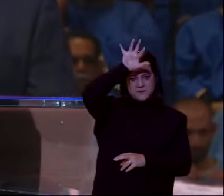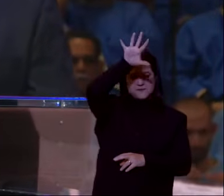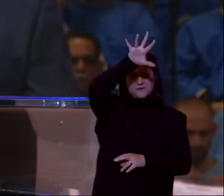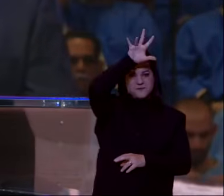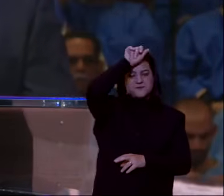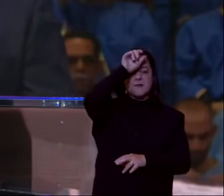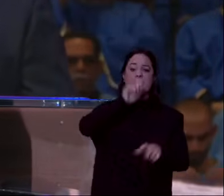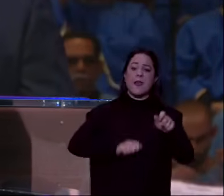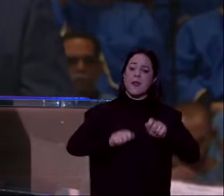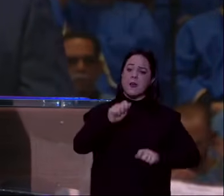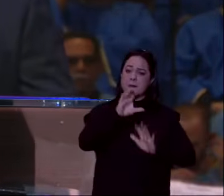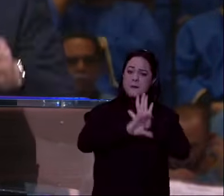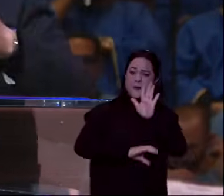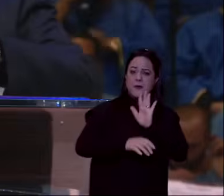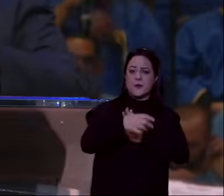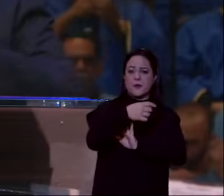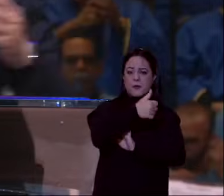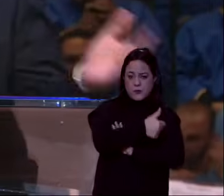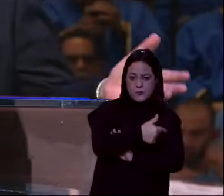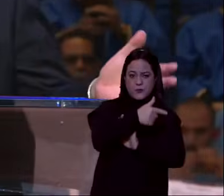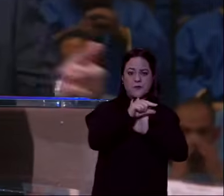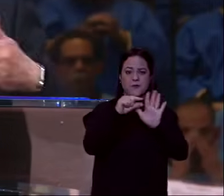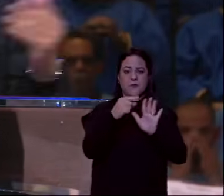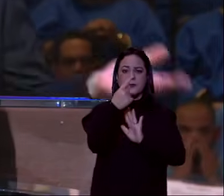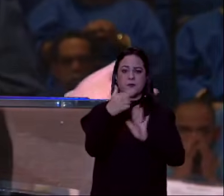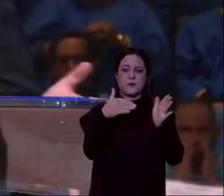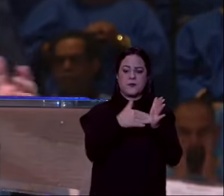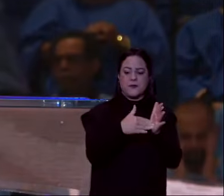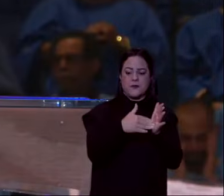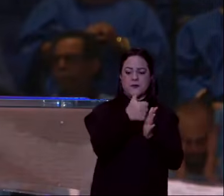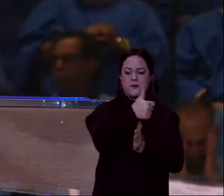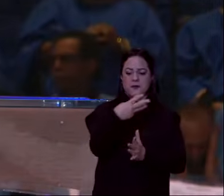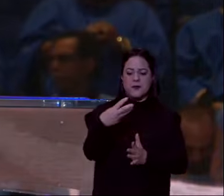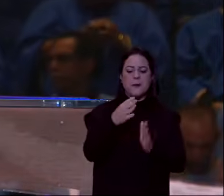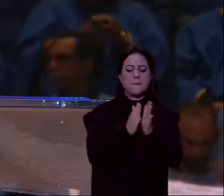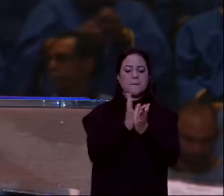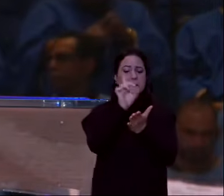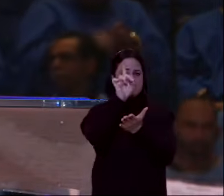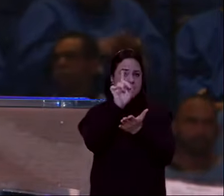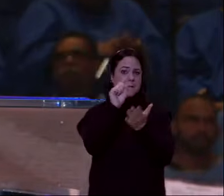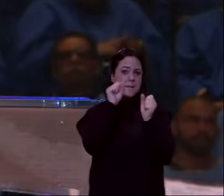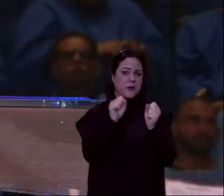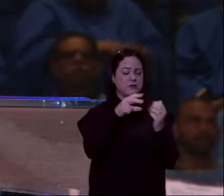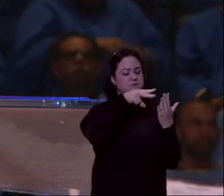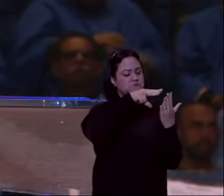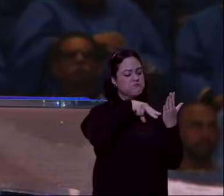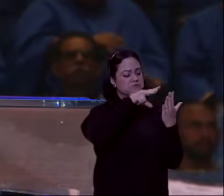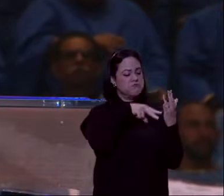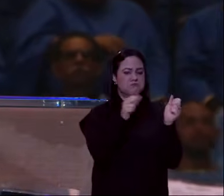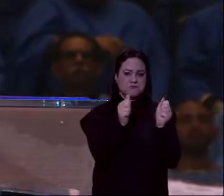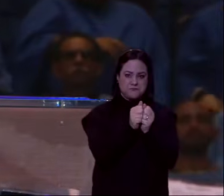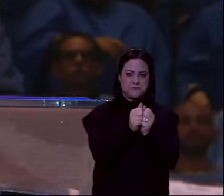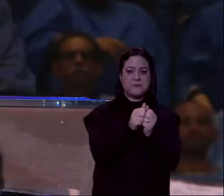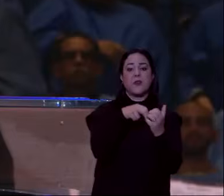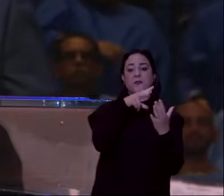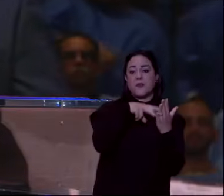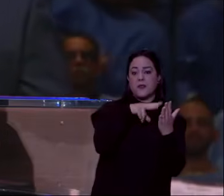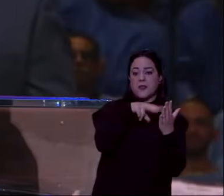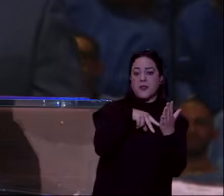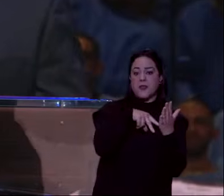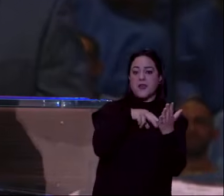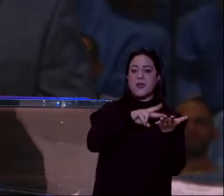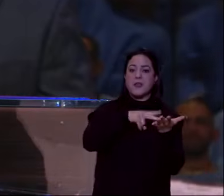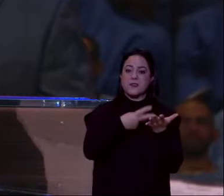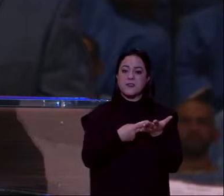versículos de 1 a 13. Então você pode pegar a sua Bíblia e acompanhar a leitura. Eu vou fazer na